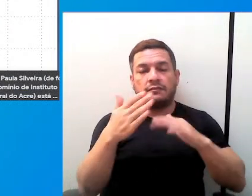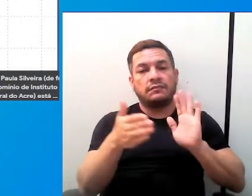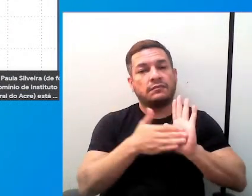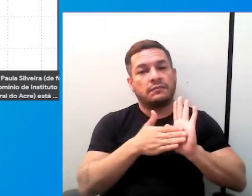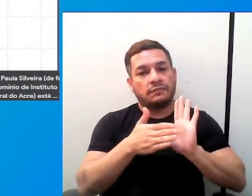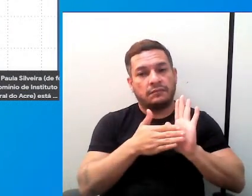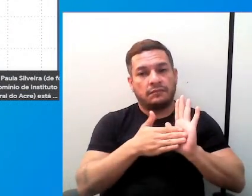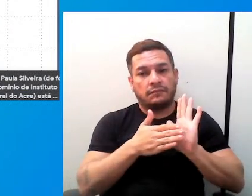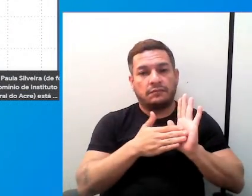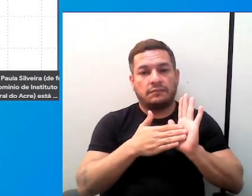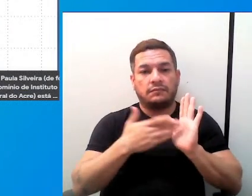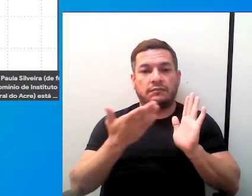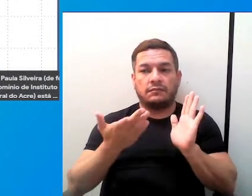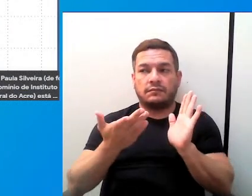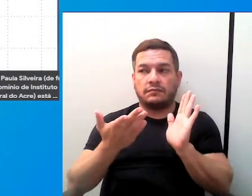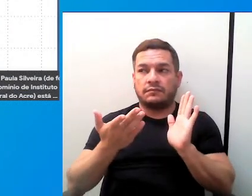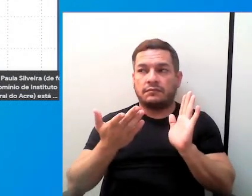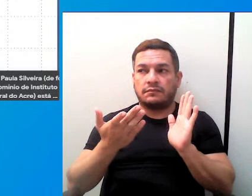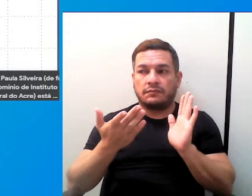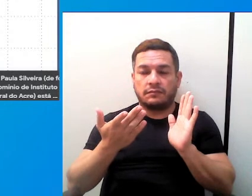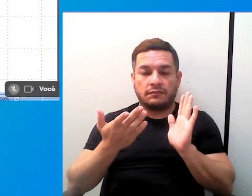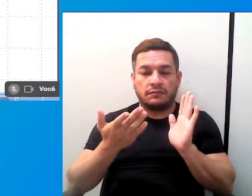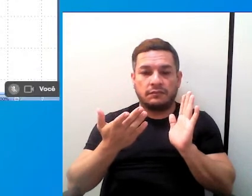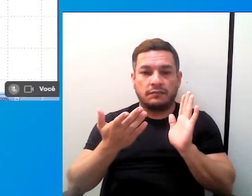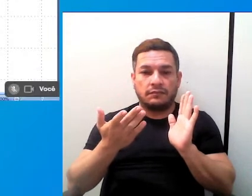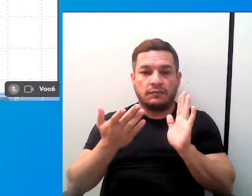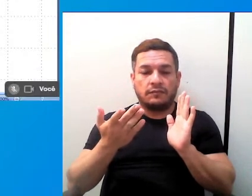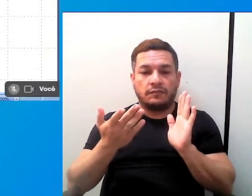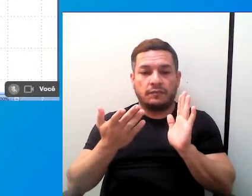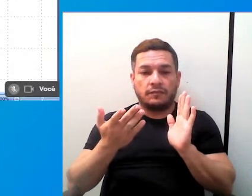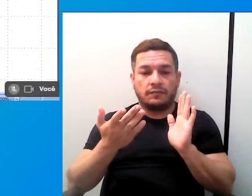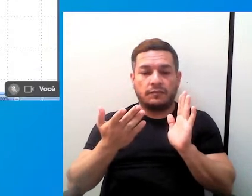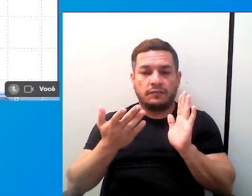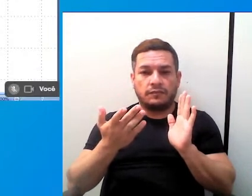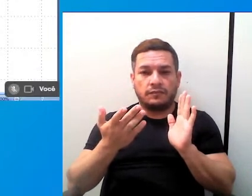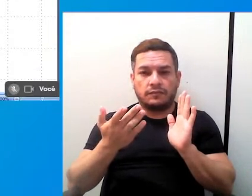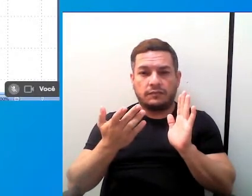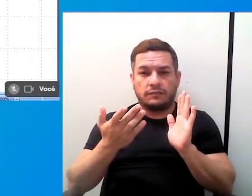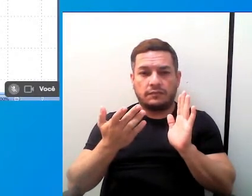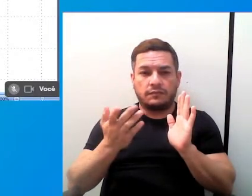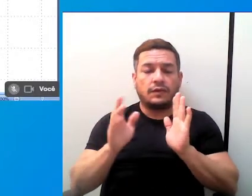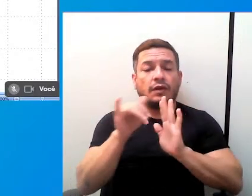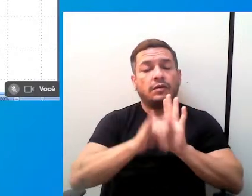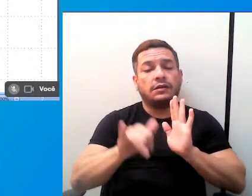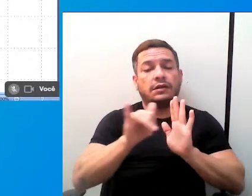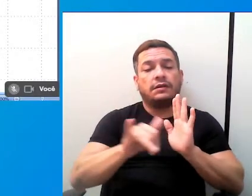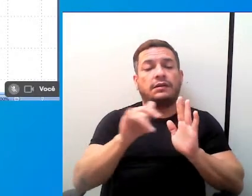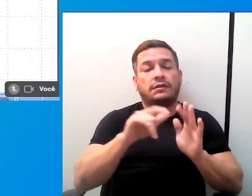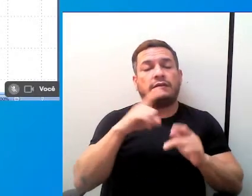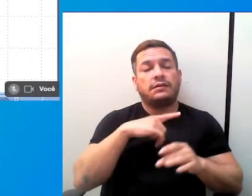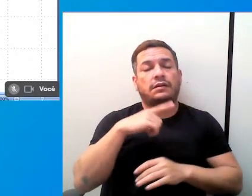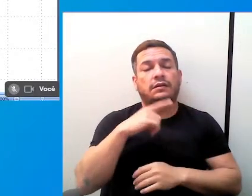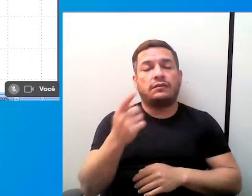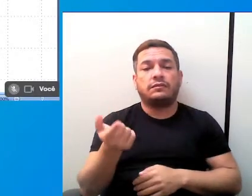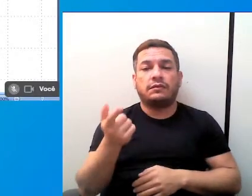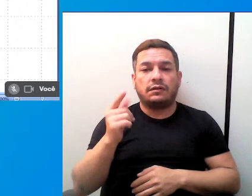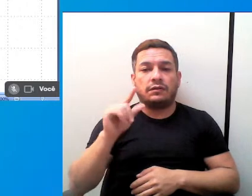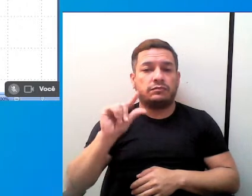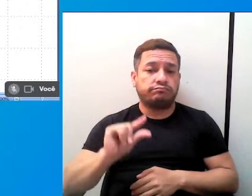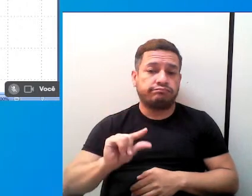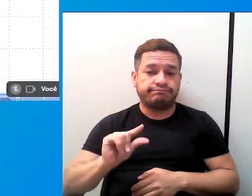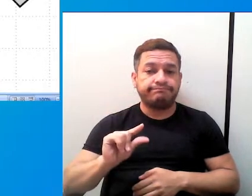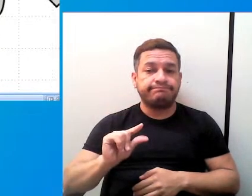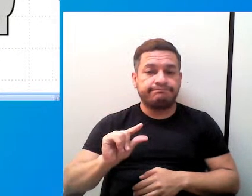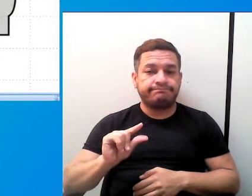fomentados. Os valores são baixos, né? Entre, normalmente, os editais têm pouco, baixo valor aqui